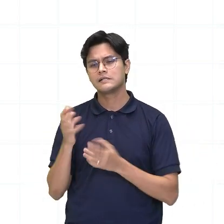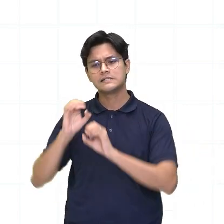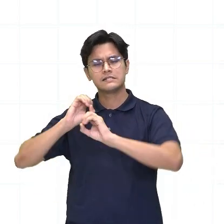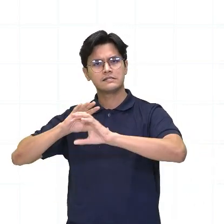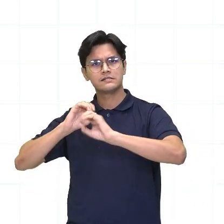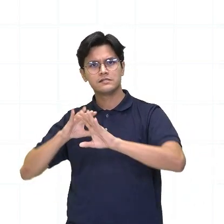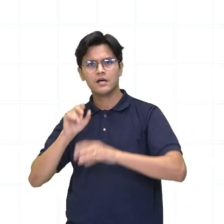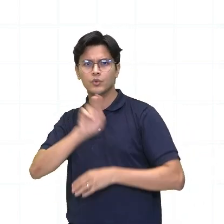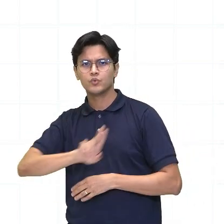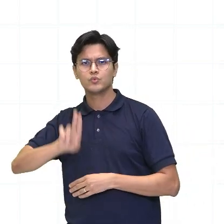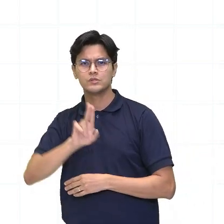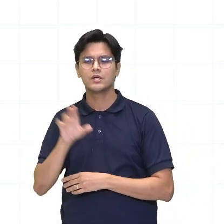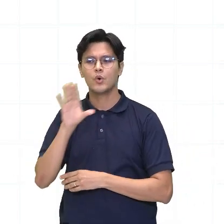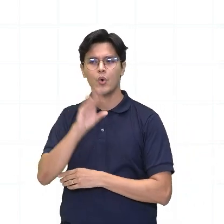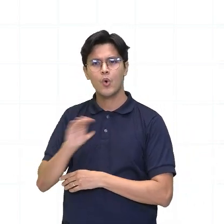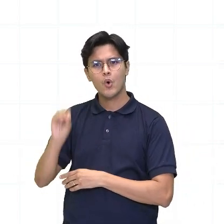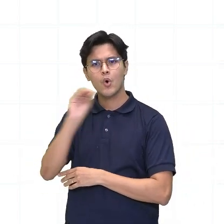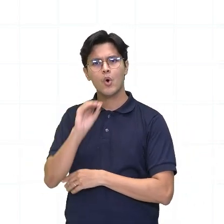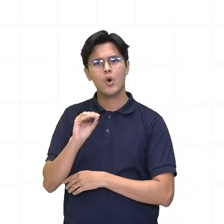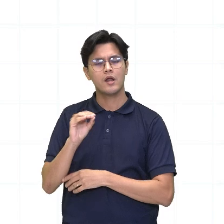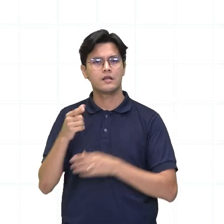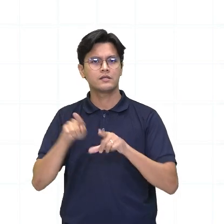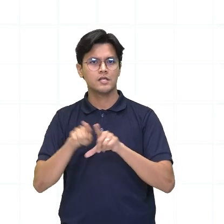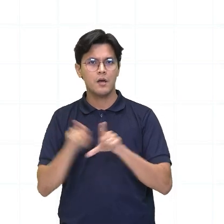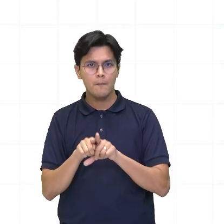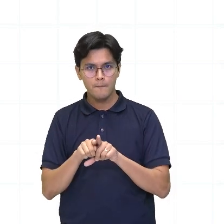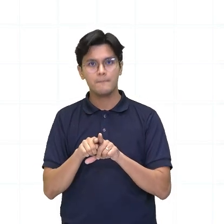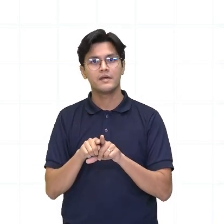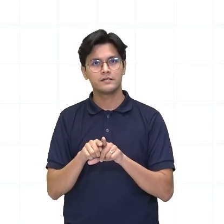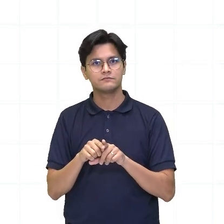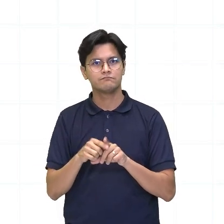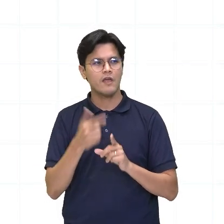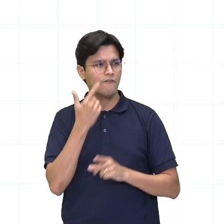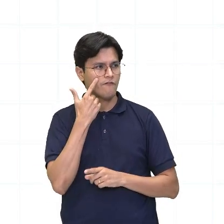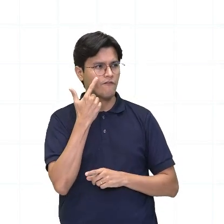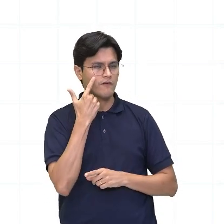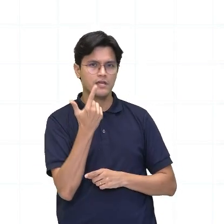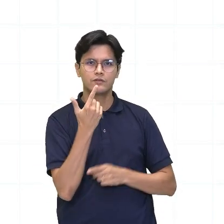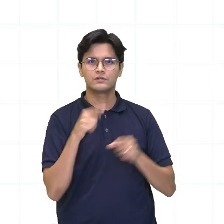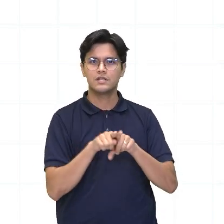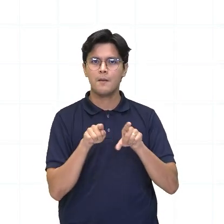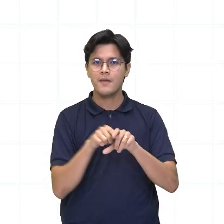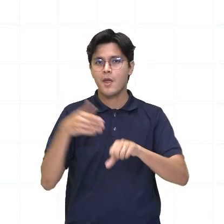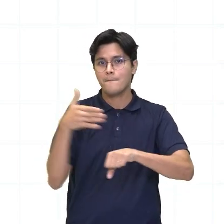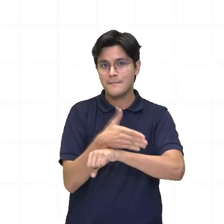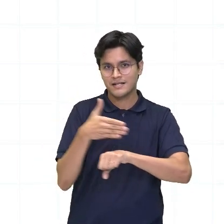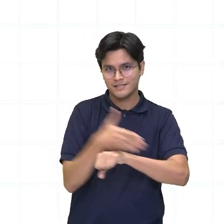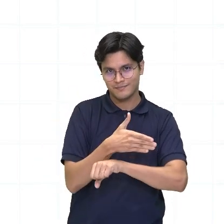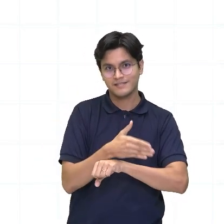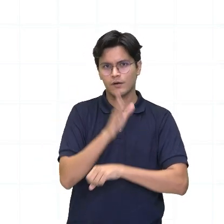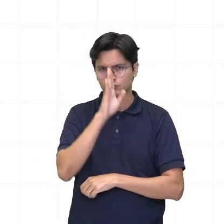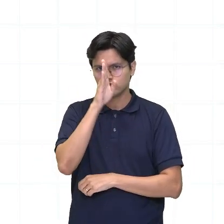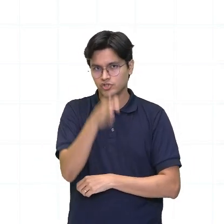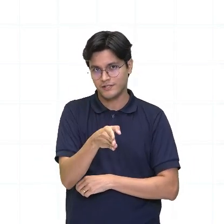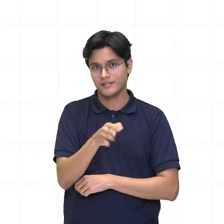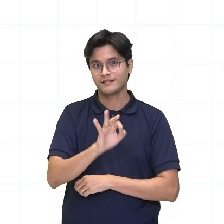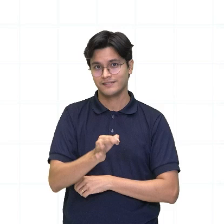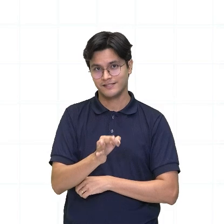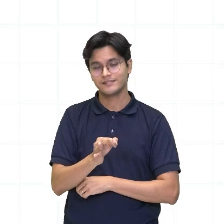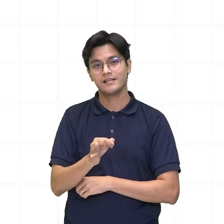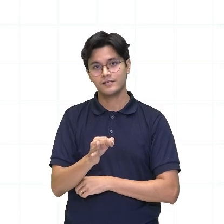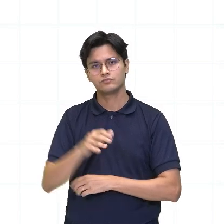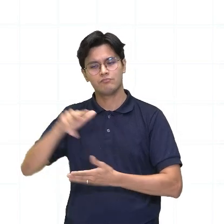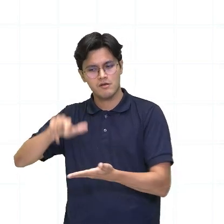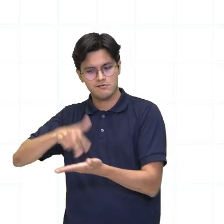orais, observação e participação direta. Essas danças refletem as